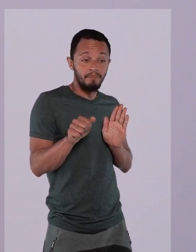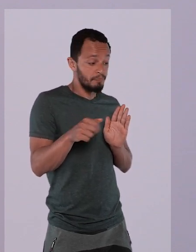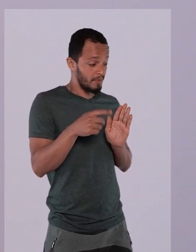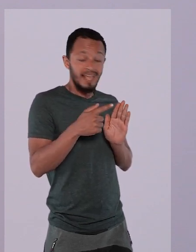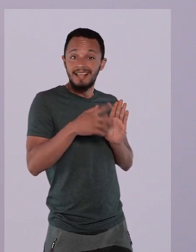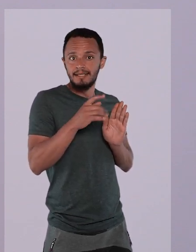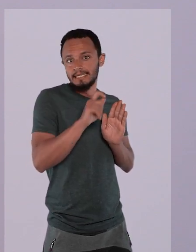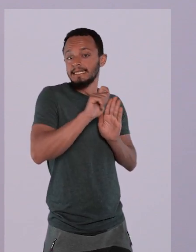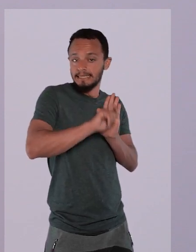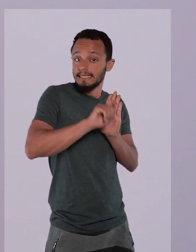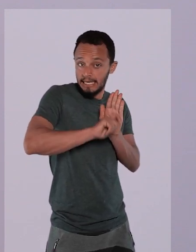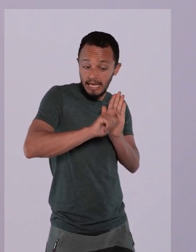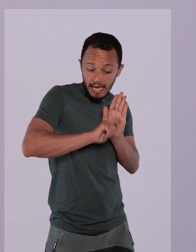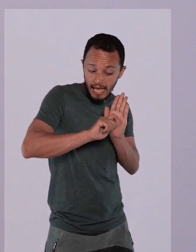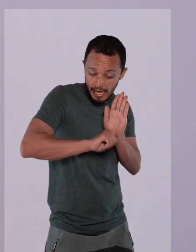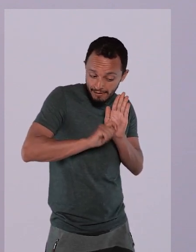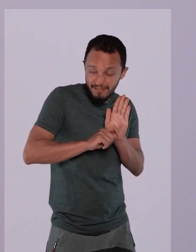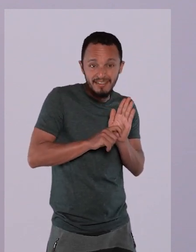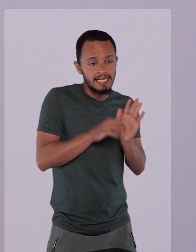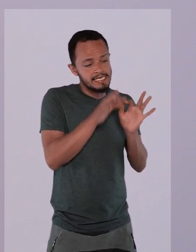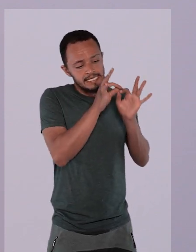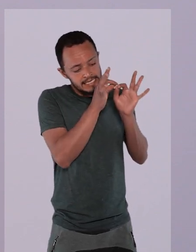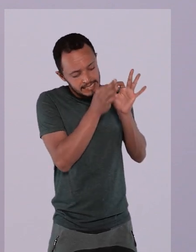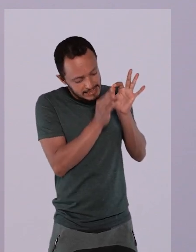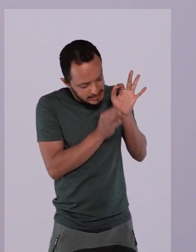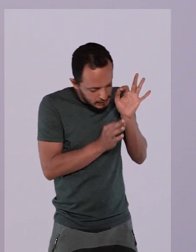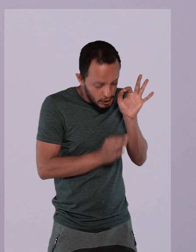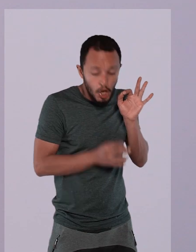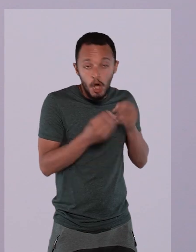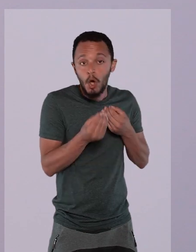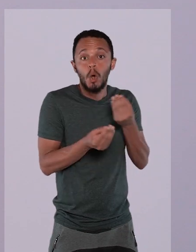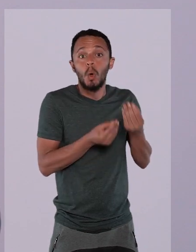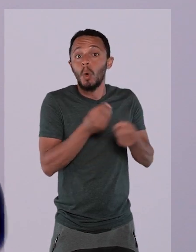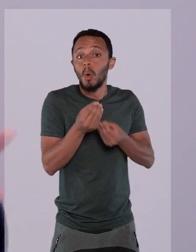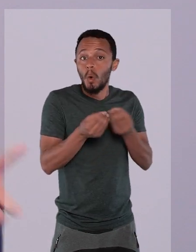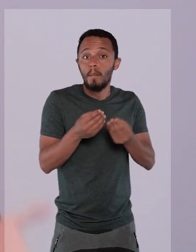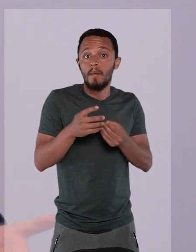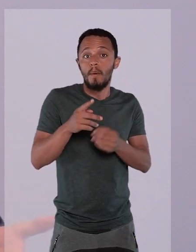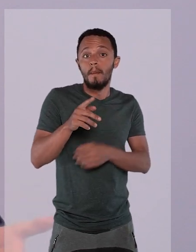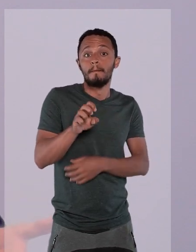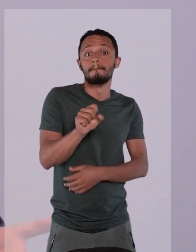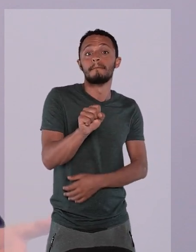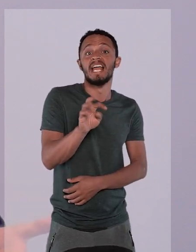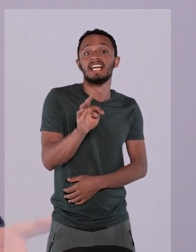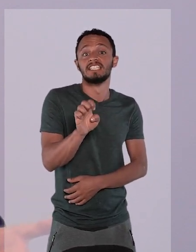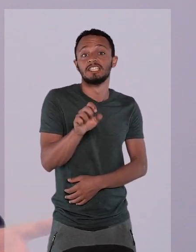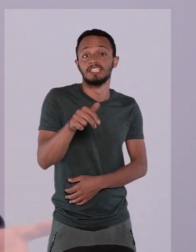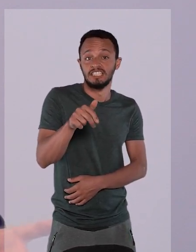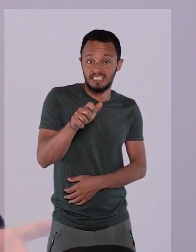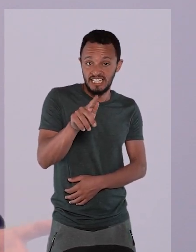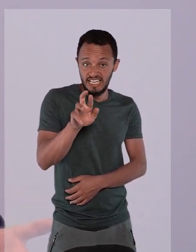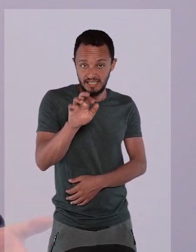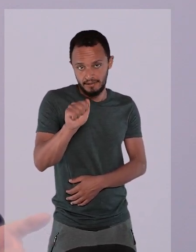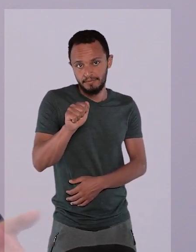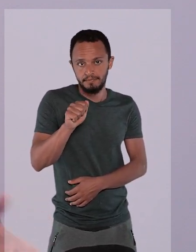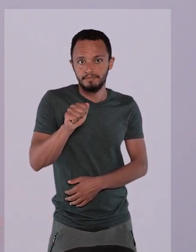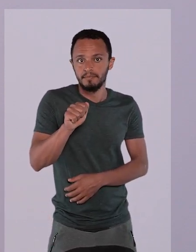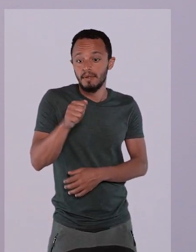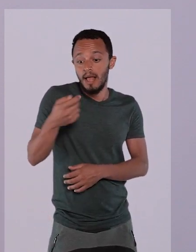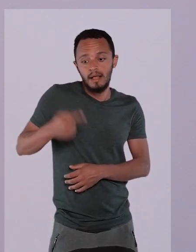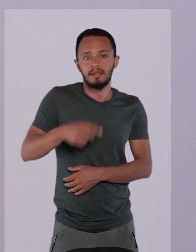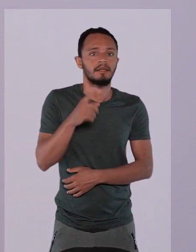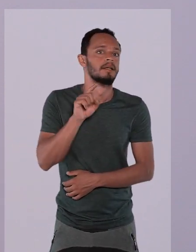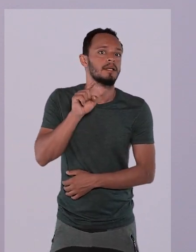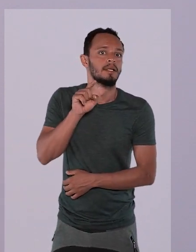Nava descreve de maneira absolutamente seminal como era a peste negra no Rio de Janeiro, por exemplo, onde ele vivia. Né? Enfim,